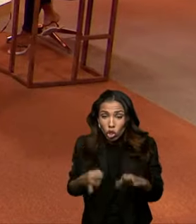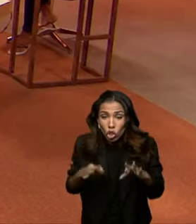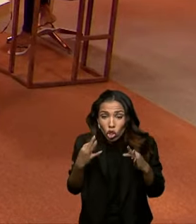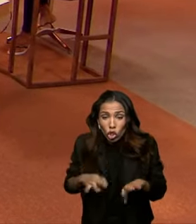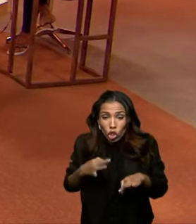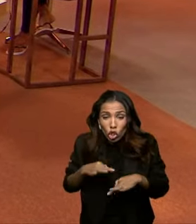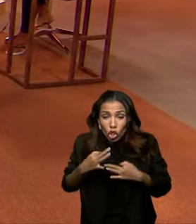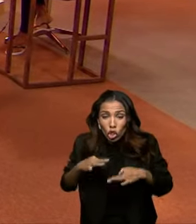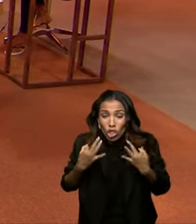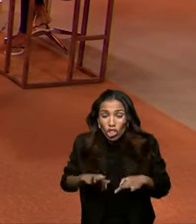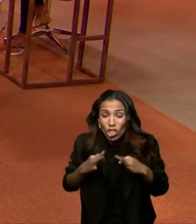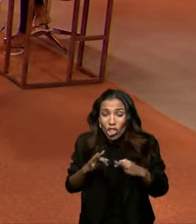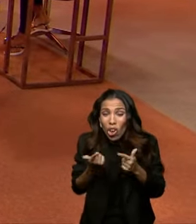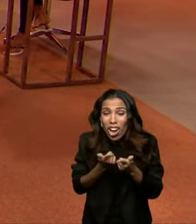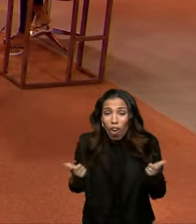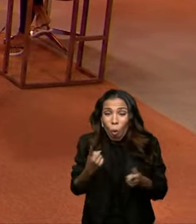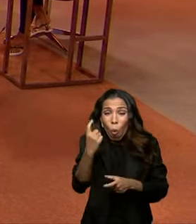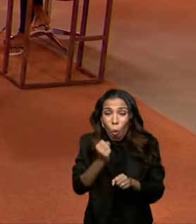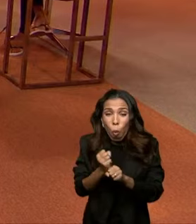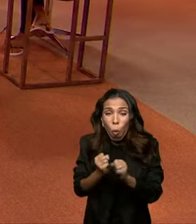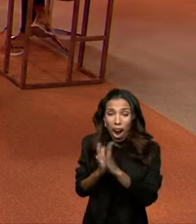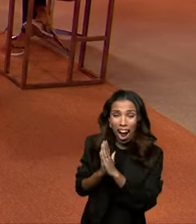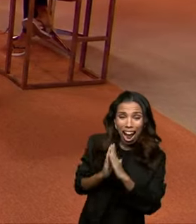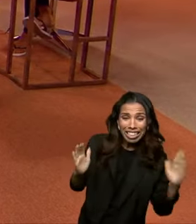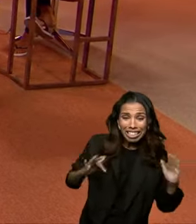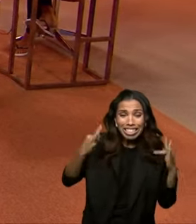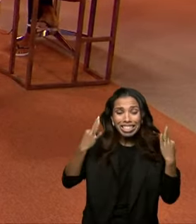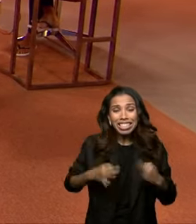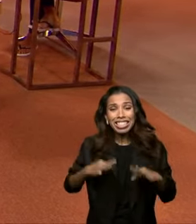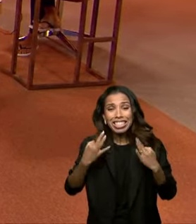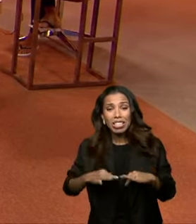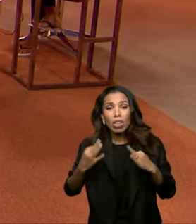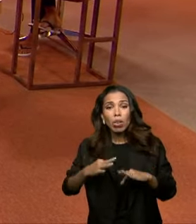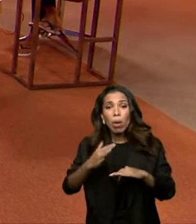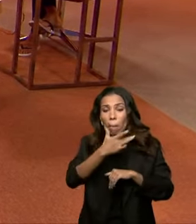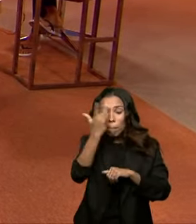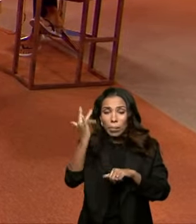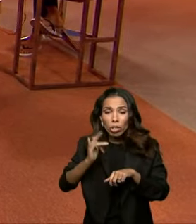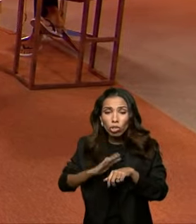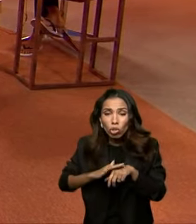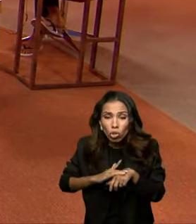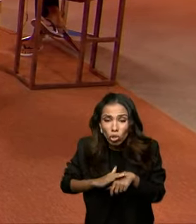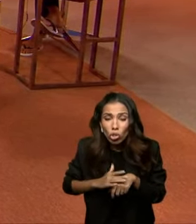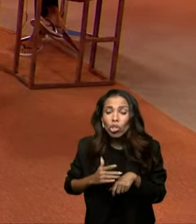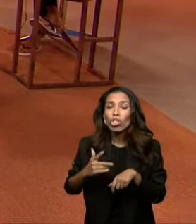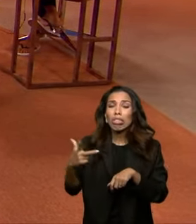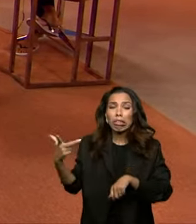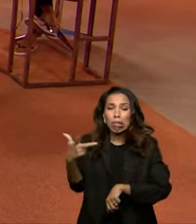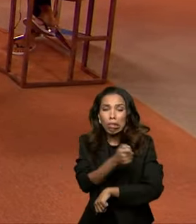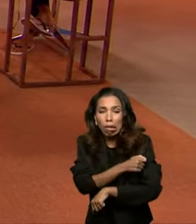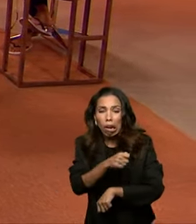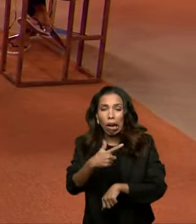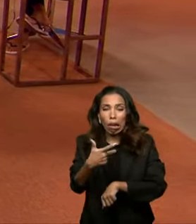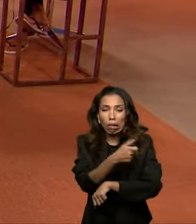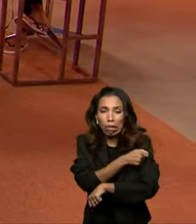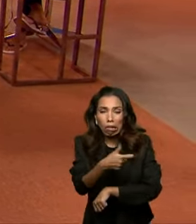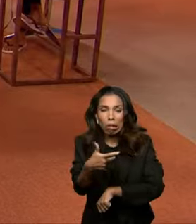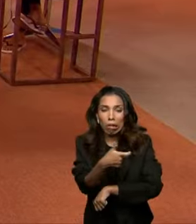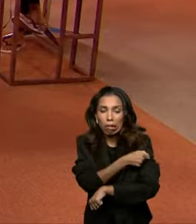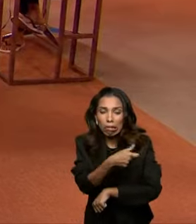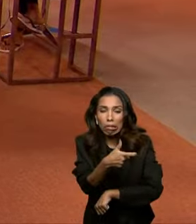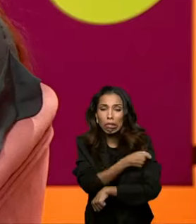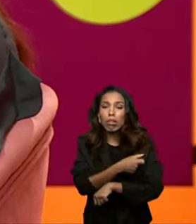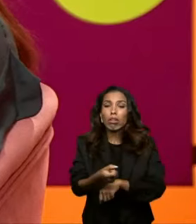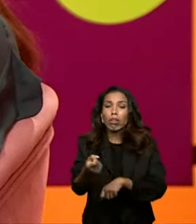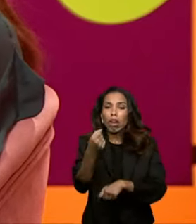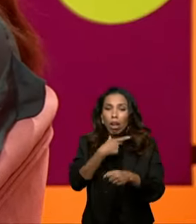muito graves por mais de um ano. De um ano, o paciente sofrendo, fazendo corticoide, fazendo medicações